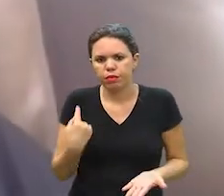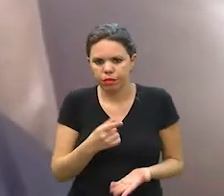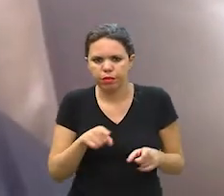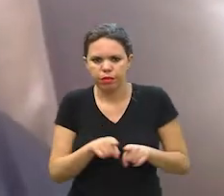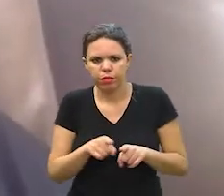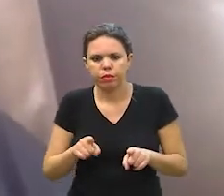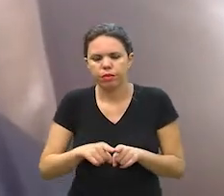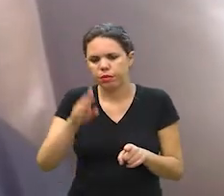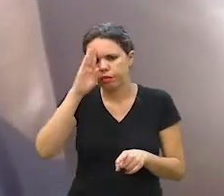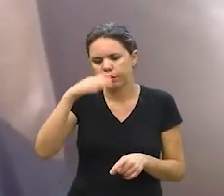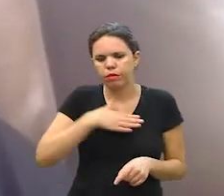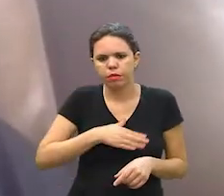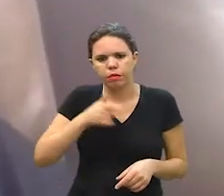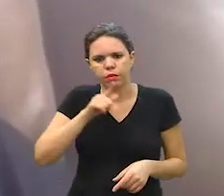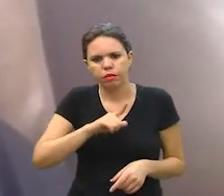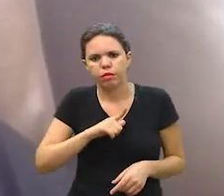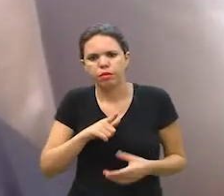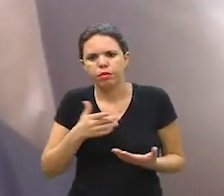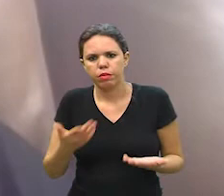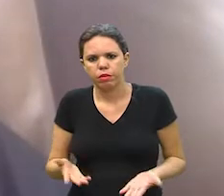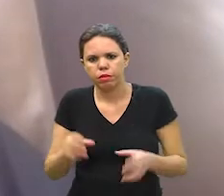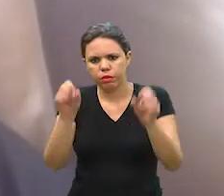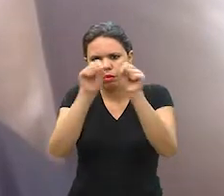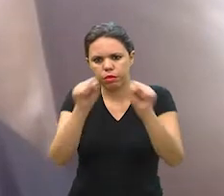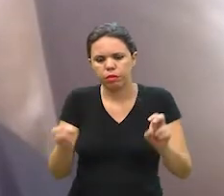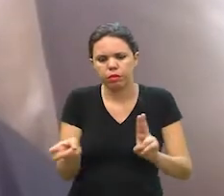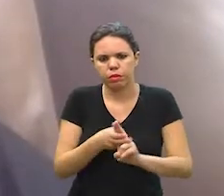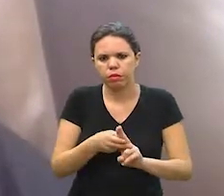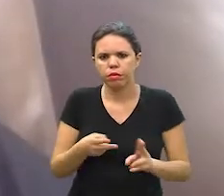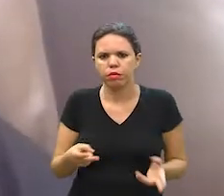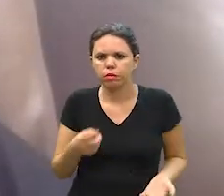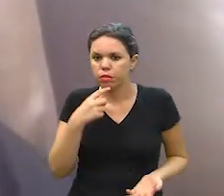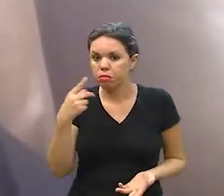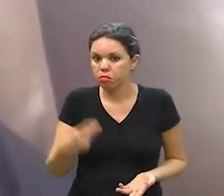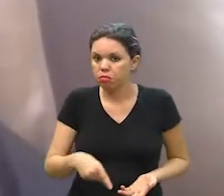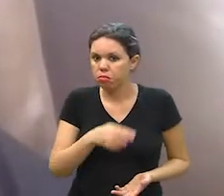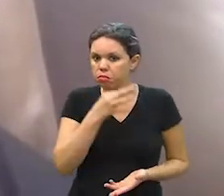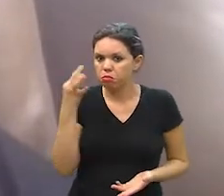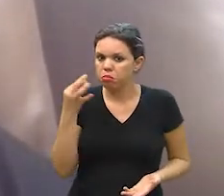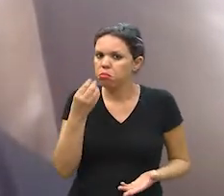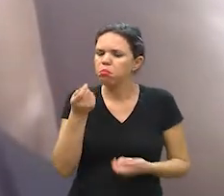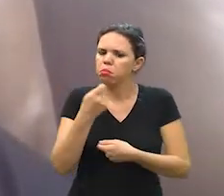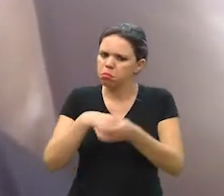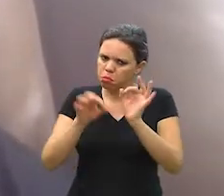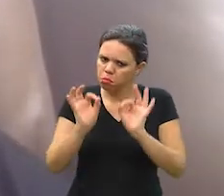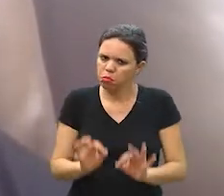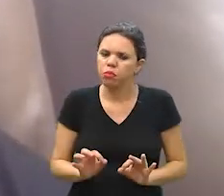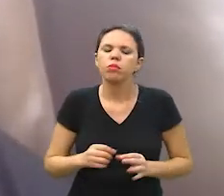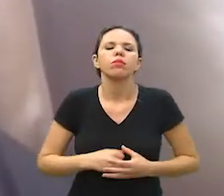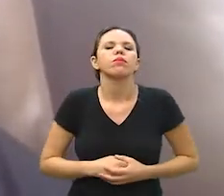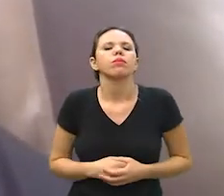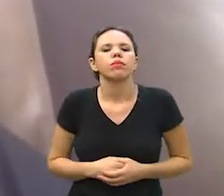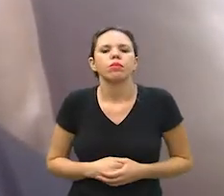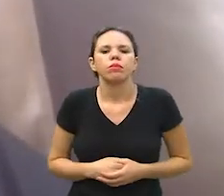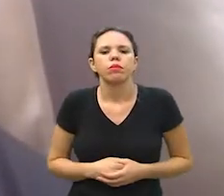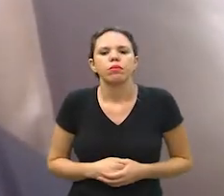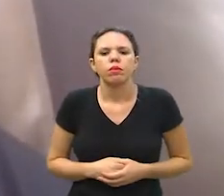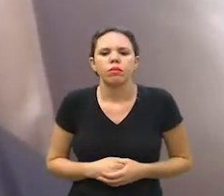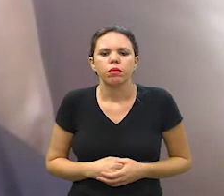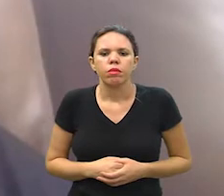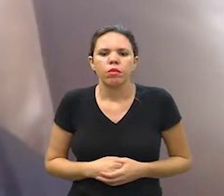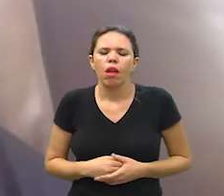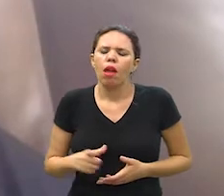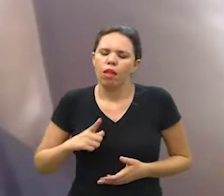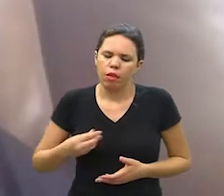também somos privilegiados por ter o Sistema Único de Saúde de Campinas muito organizado. Agora,